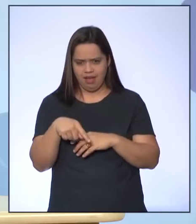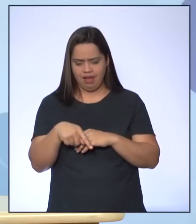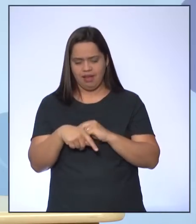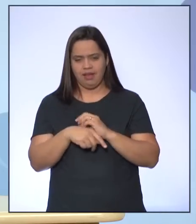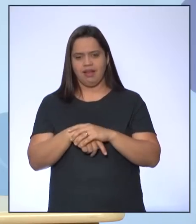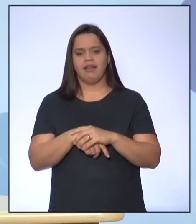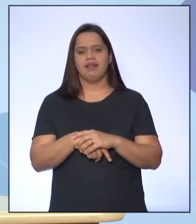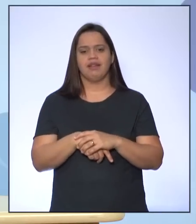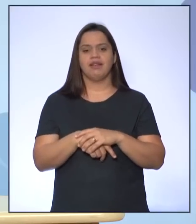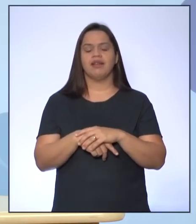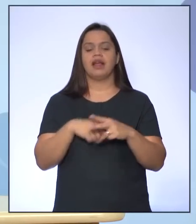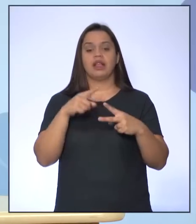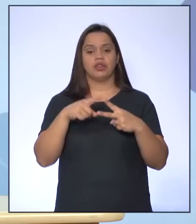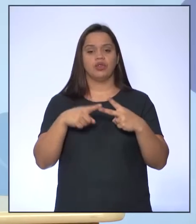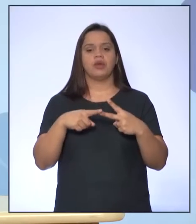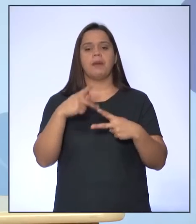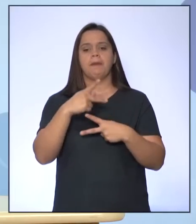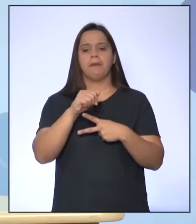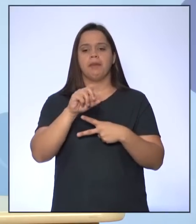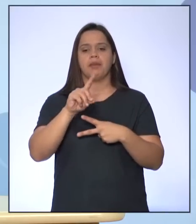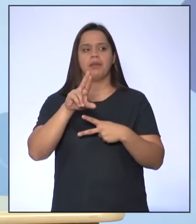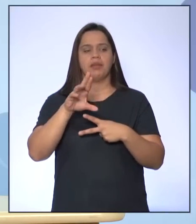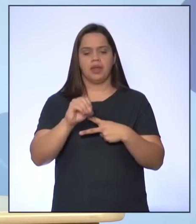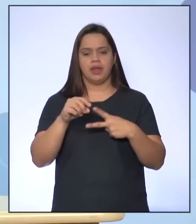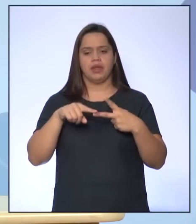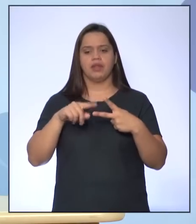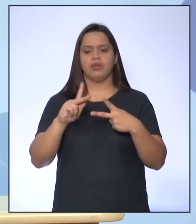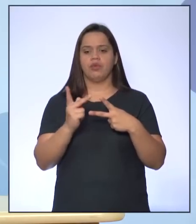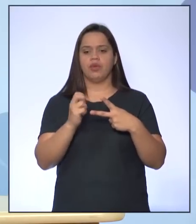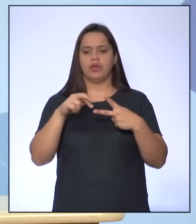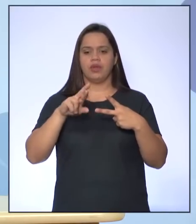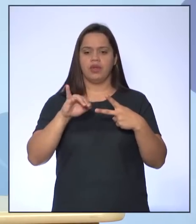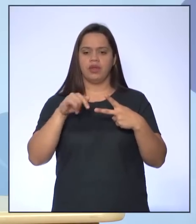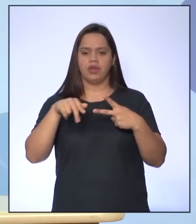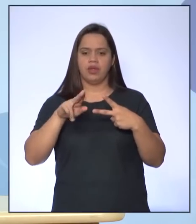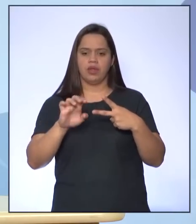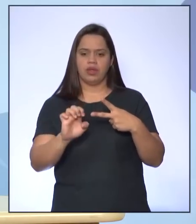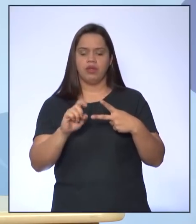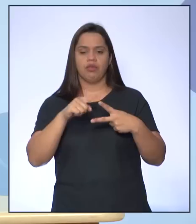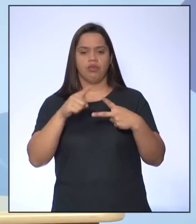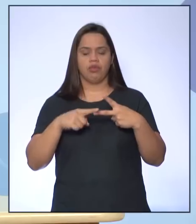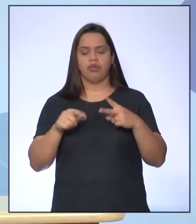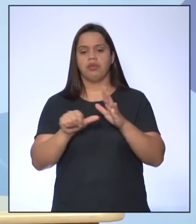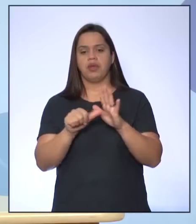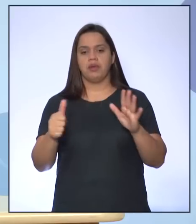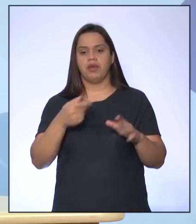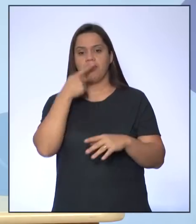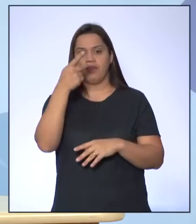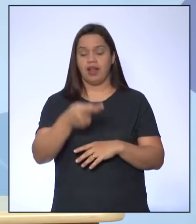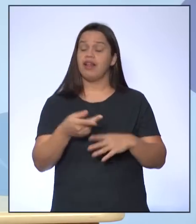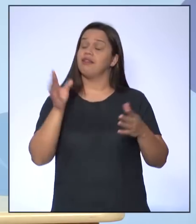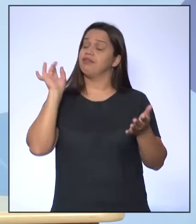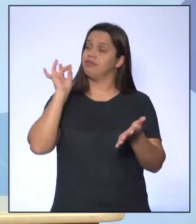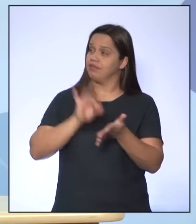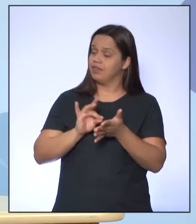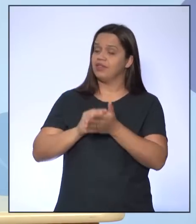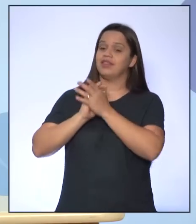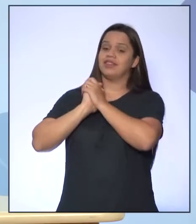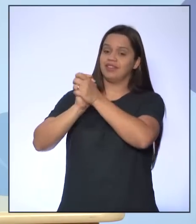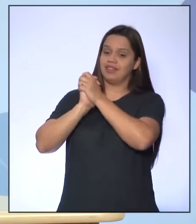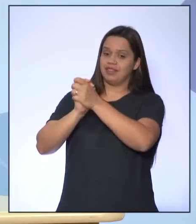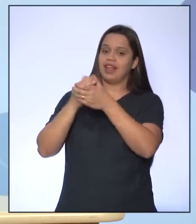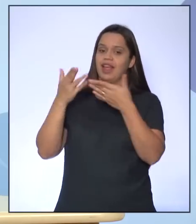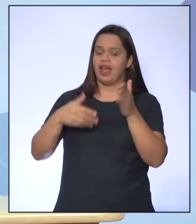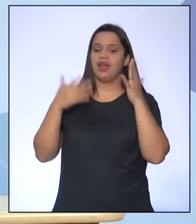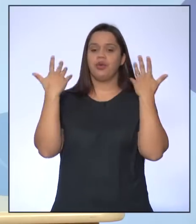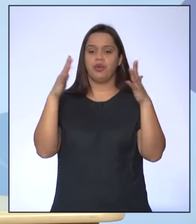certo? Henrique e Dominique? Henrique e Dominique foram os primeiros a falar isso. Ai, que ótimo. Parabéns, realmente. É o parabéns para você.